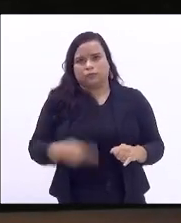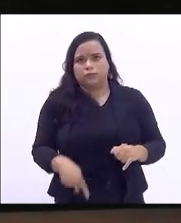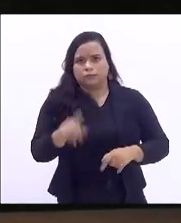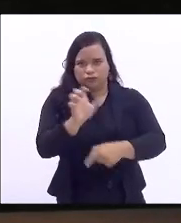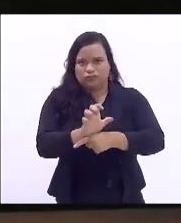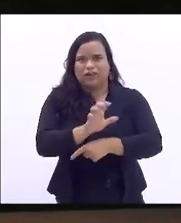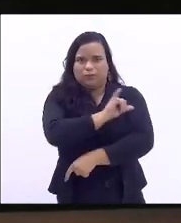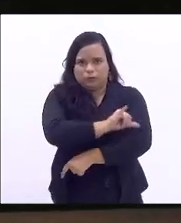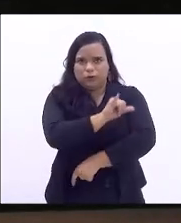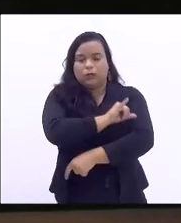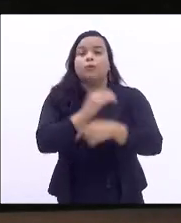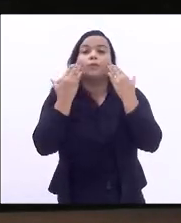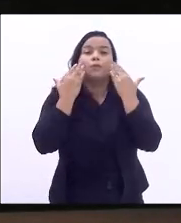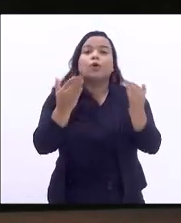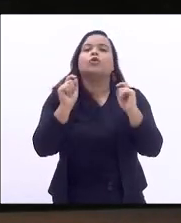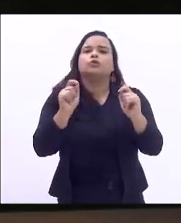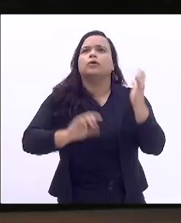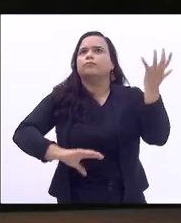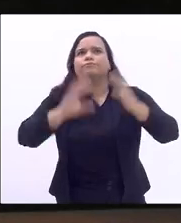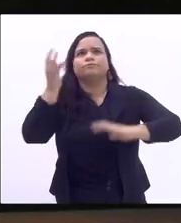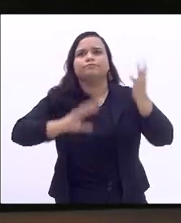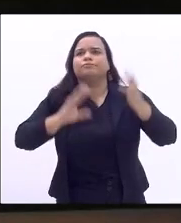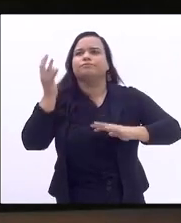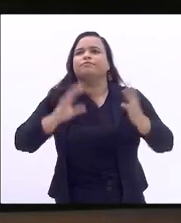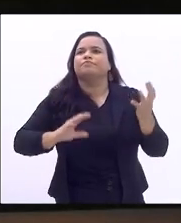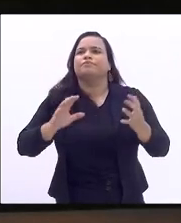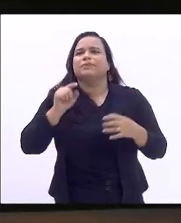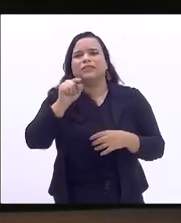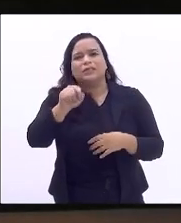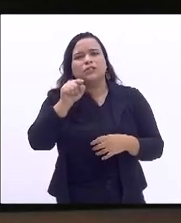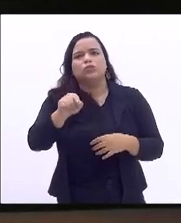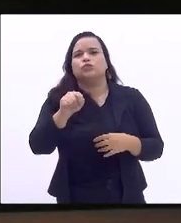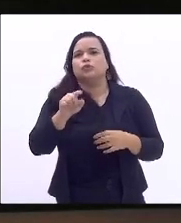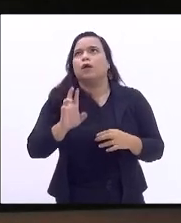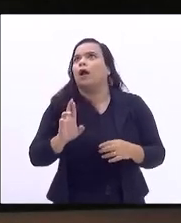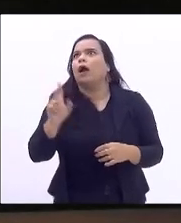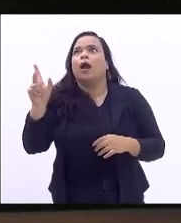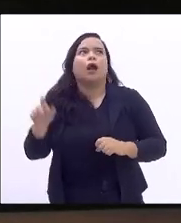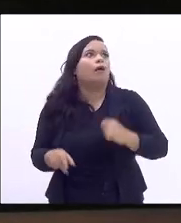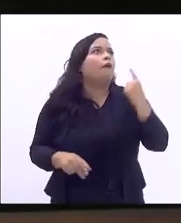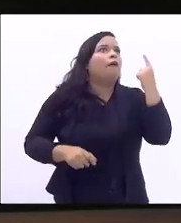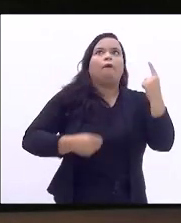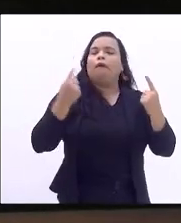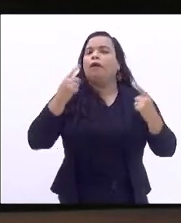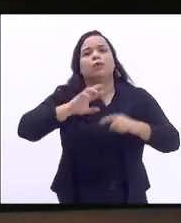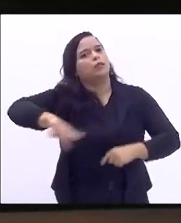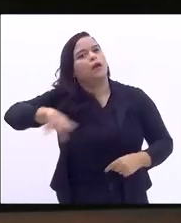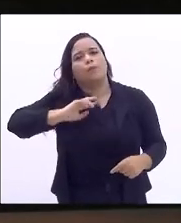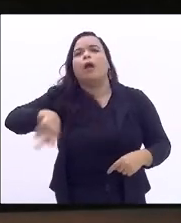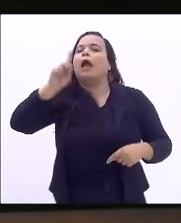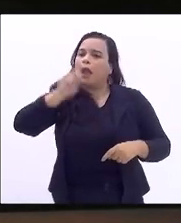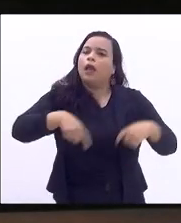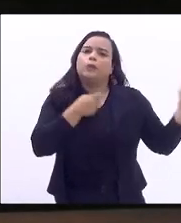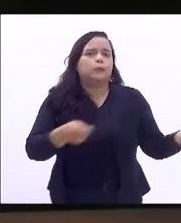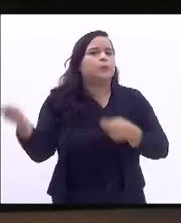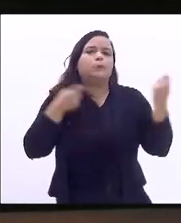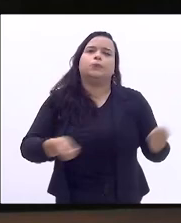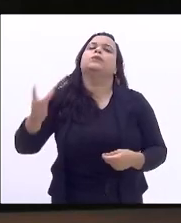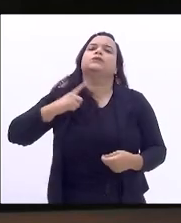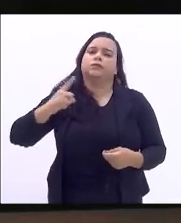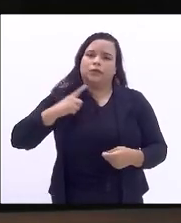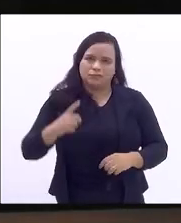Estado mostra que os casos de erro não são exceção como tentam apresentar não a exceção